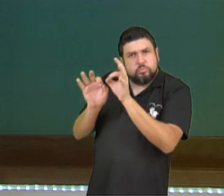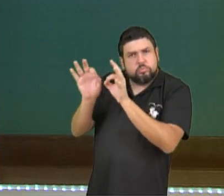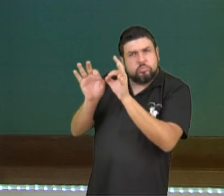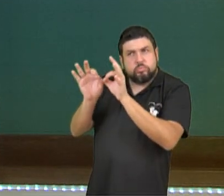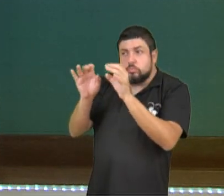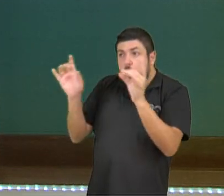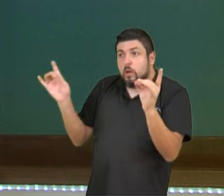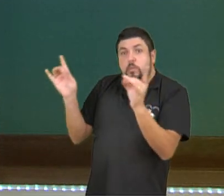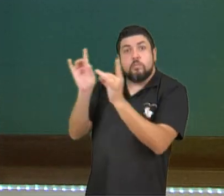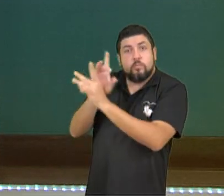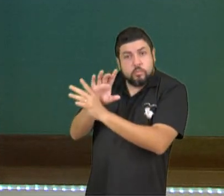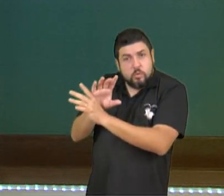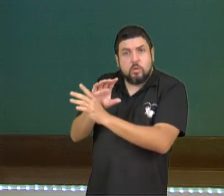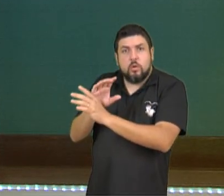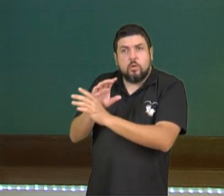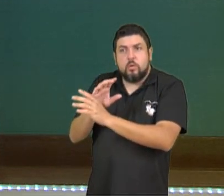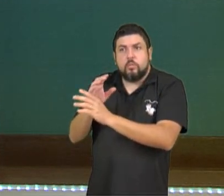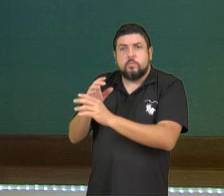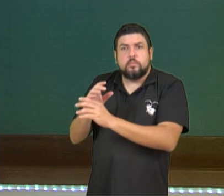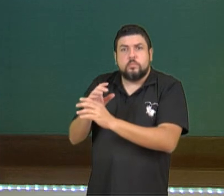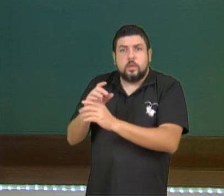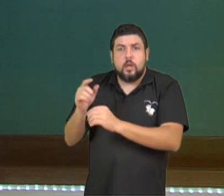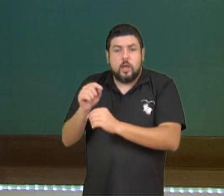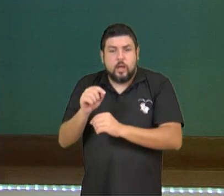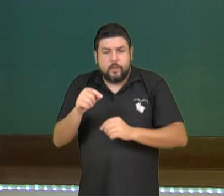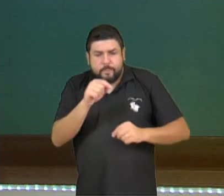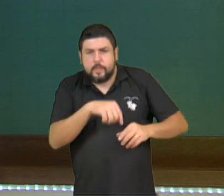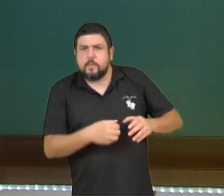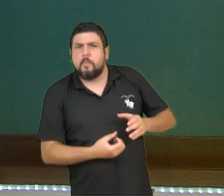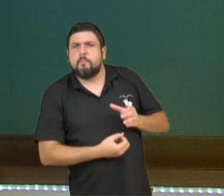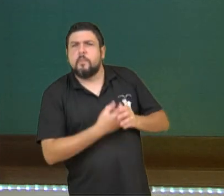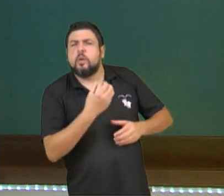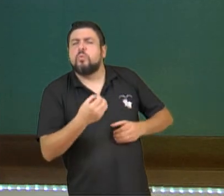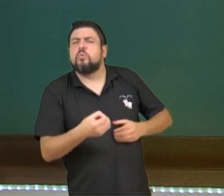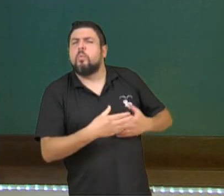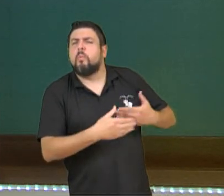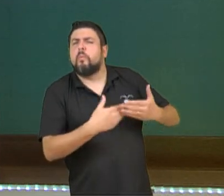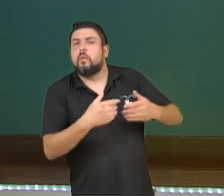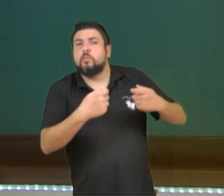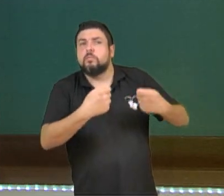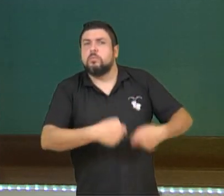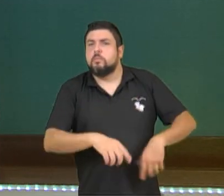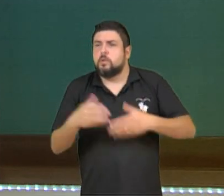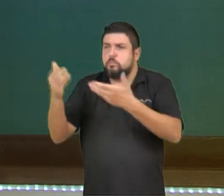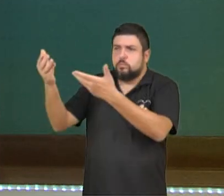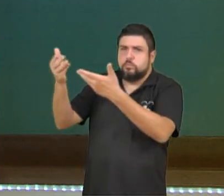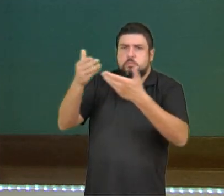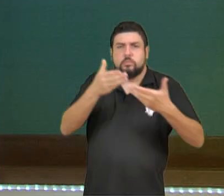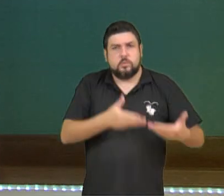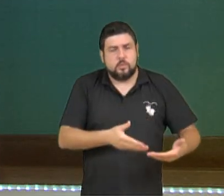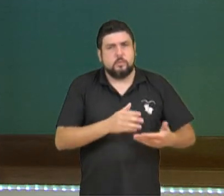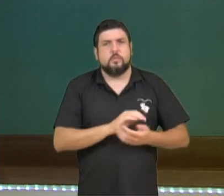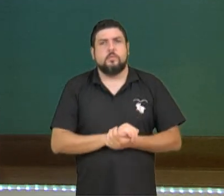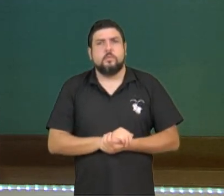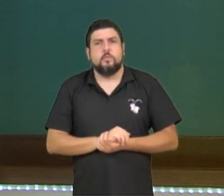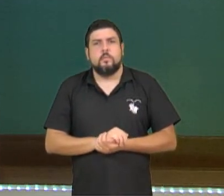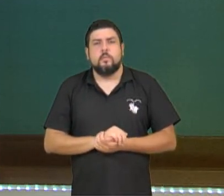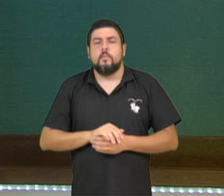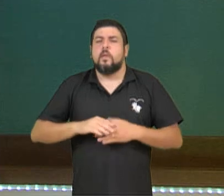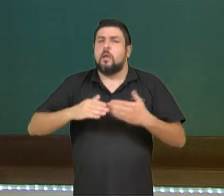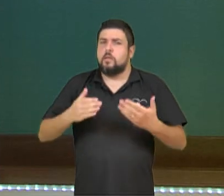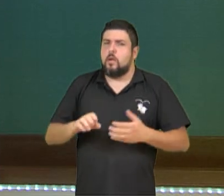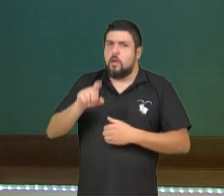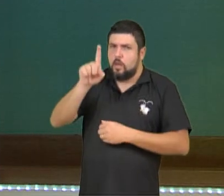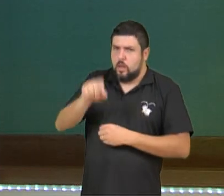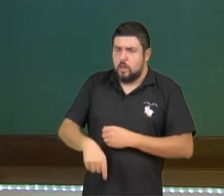atingir esse processo sem antes desenvolver toda a metodologia de produção. Isso, logicamente, é reflexo de